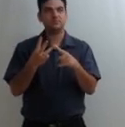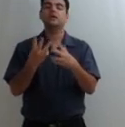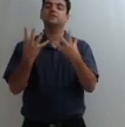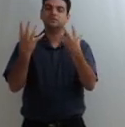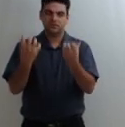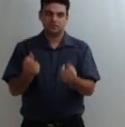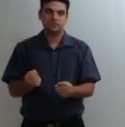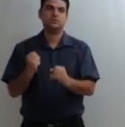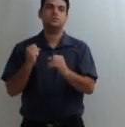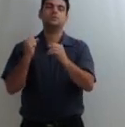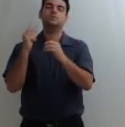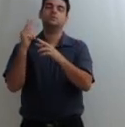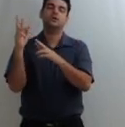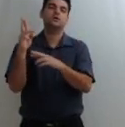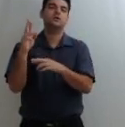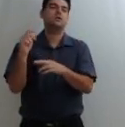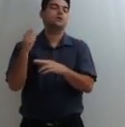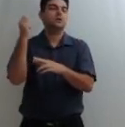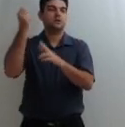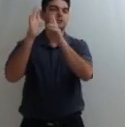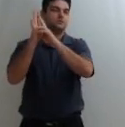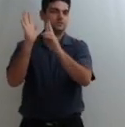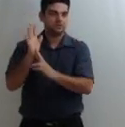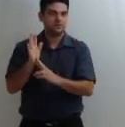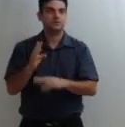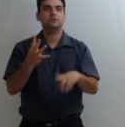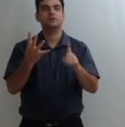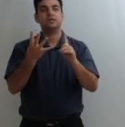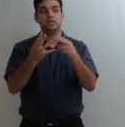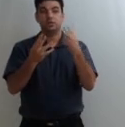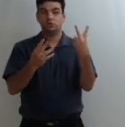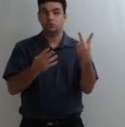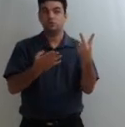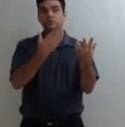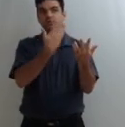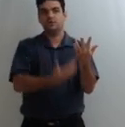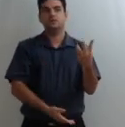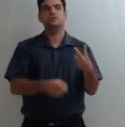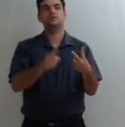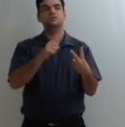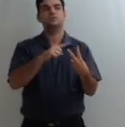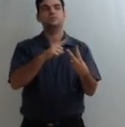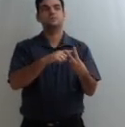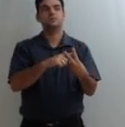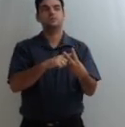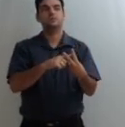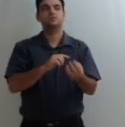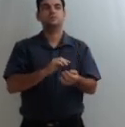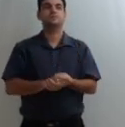ao agravo regimental, vencido o relator e a ministra Laurita Vaz, que o desprovia.